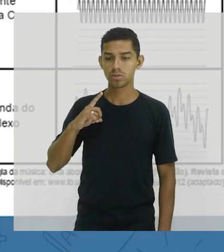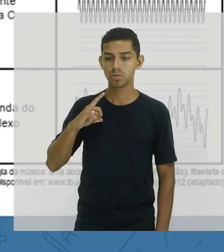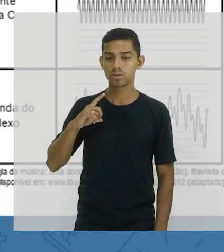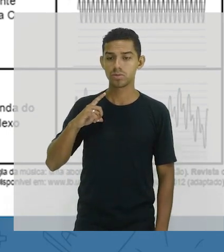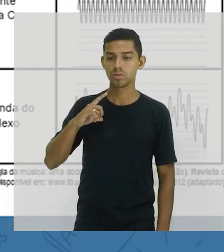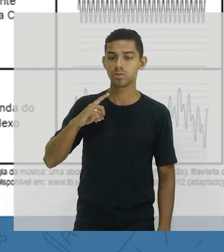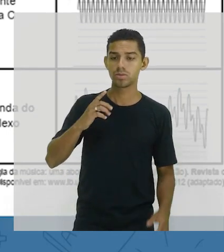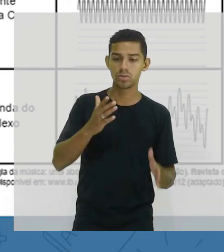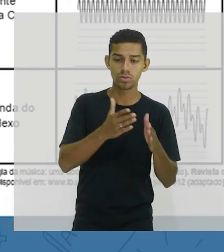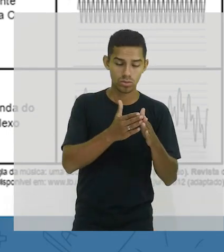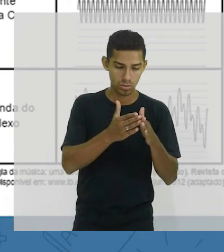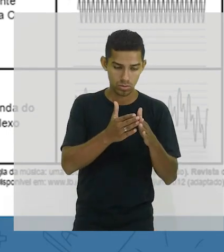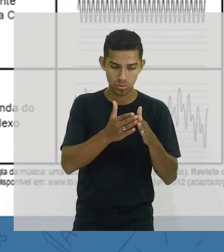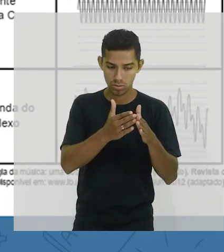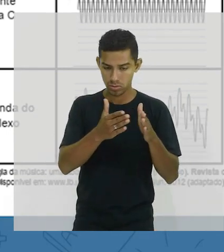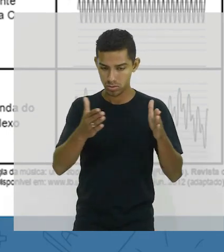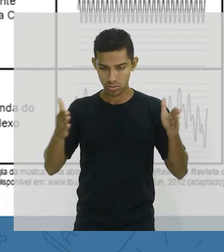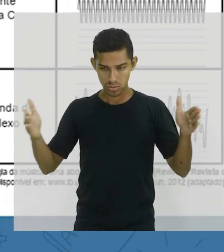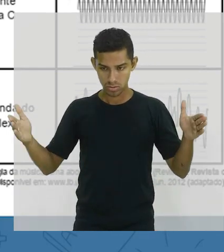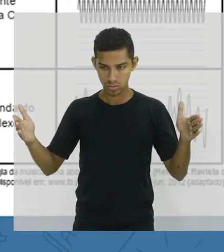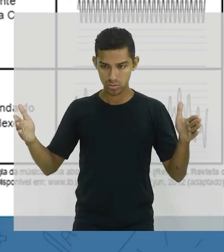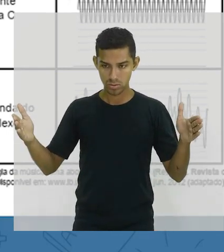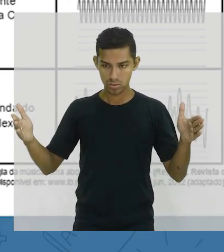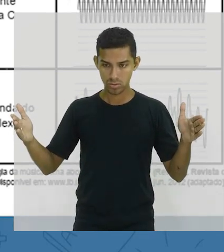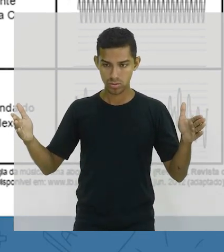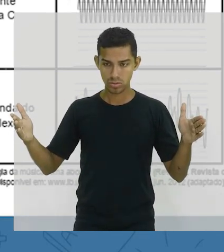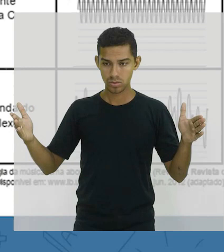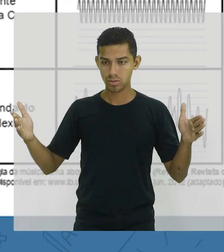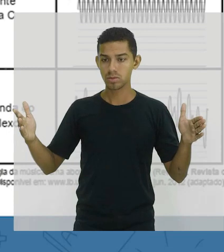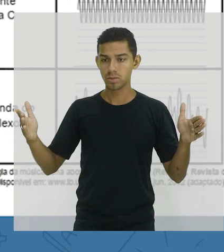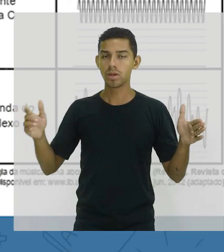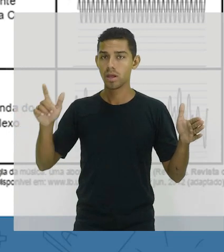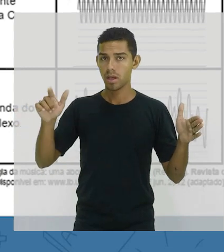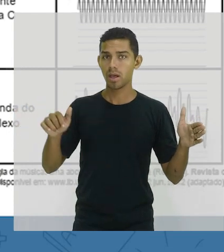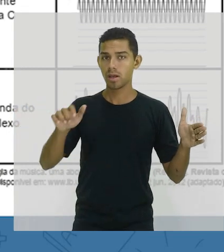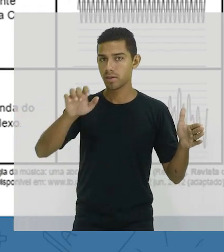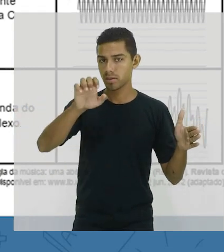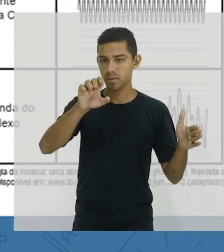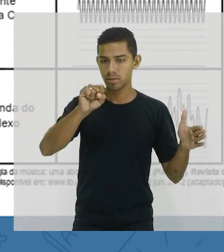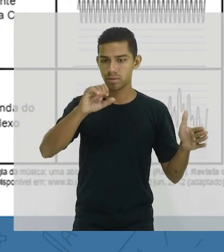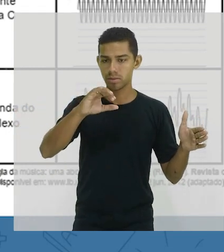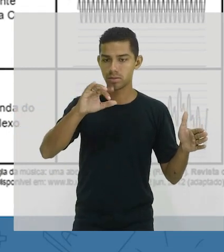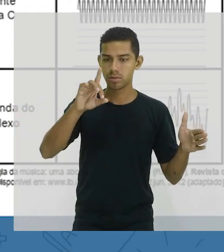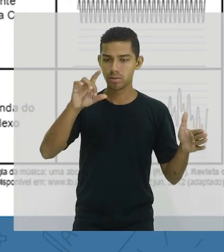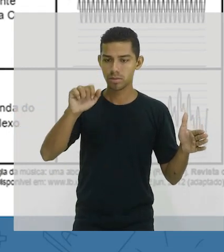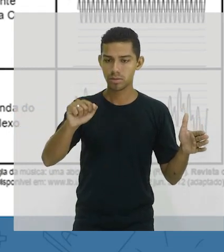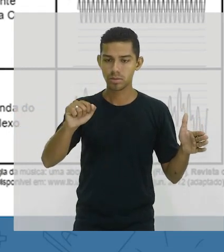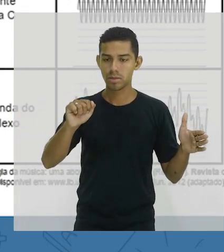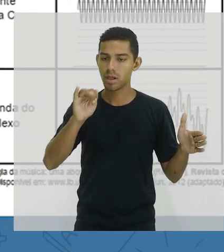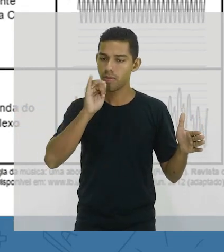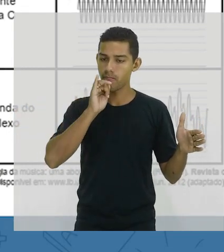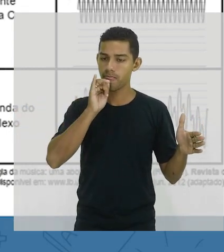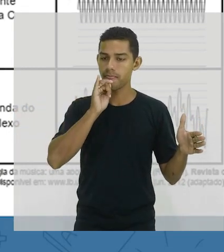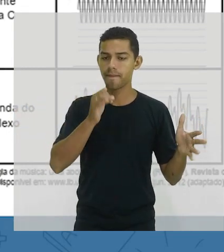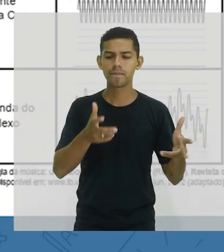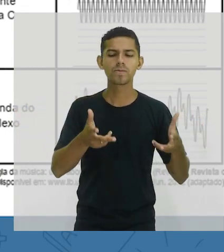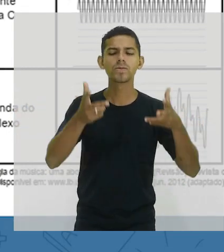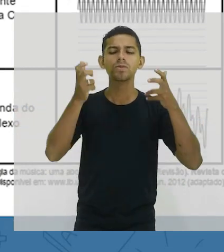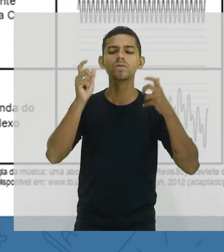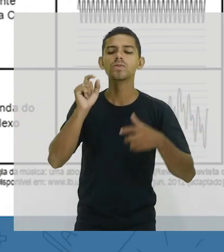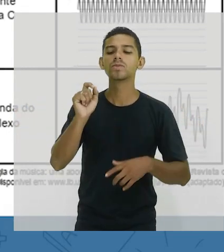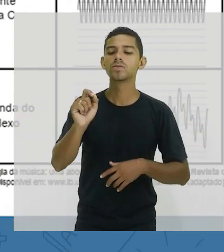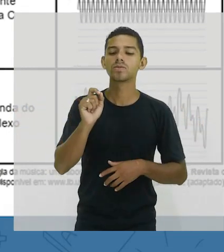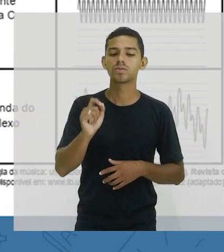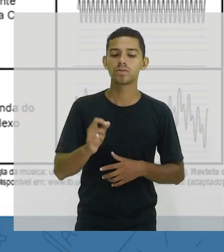na horizontal. Então percebam aí essas linhas na horizontal. Isso vai servir como uma escala para a gente, certo? Então a primeira coisa que nós vamos